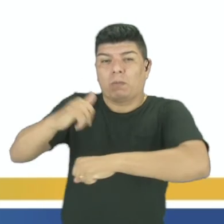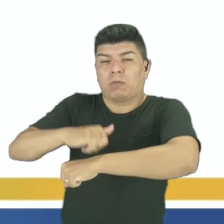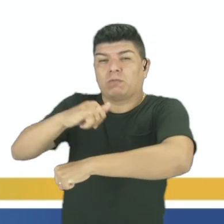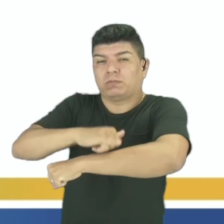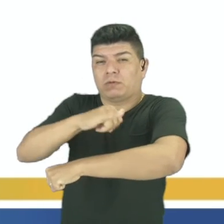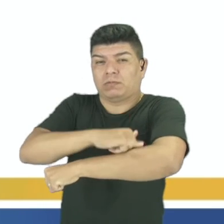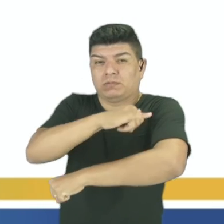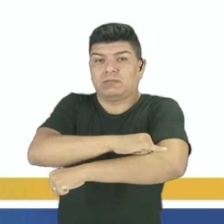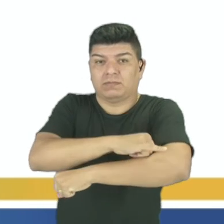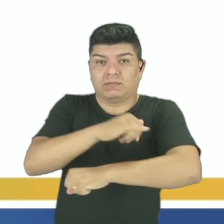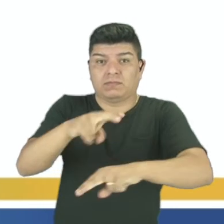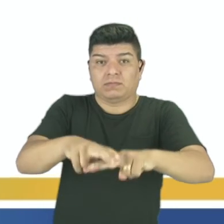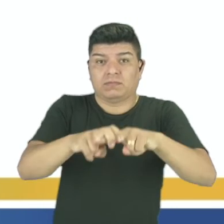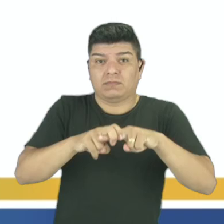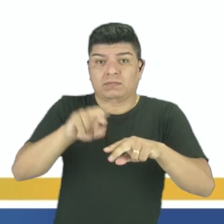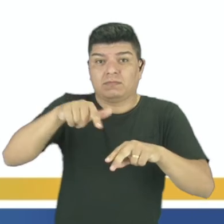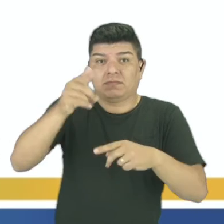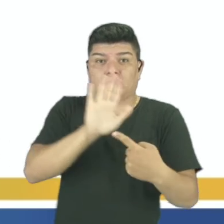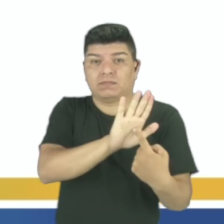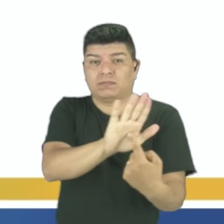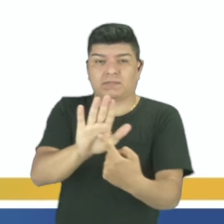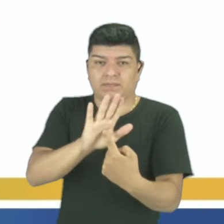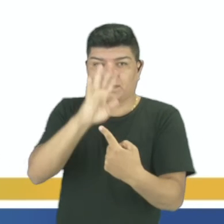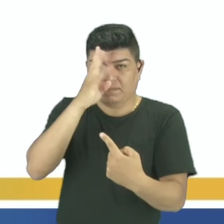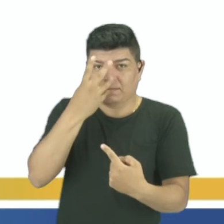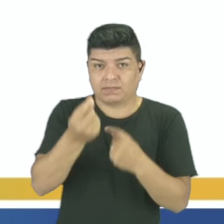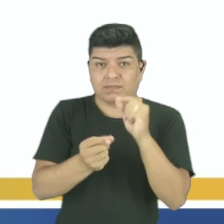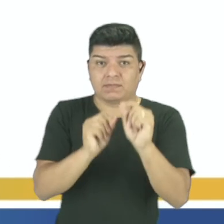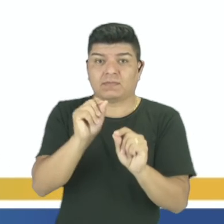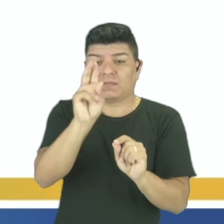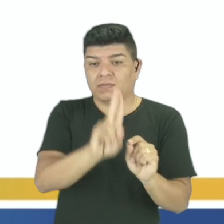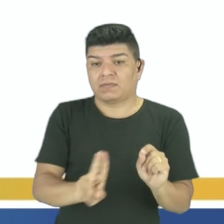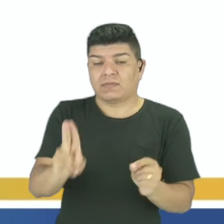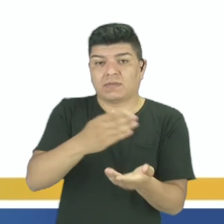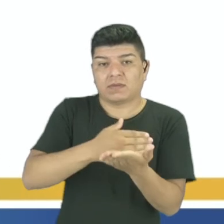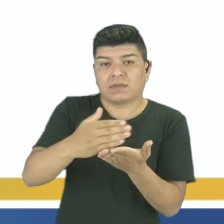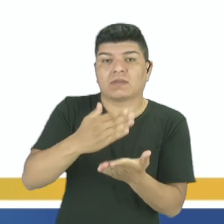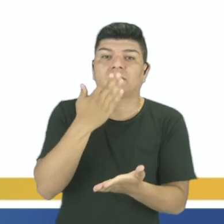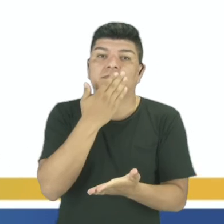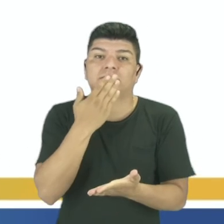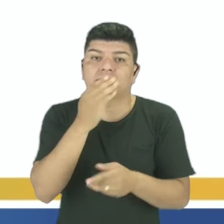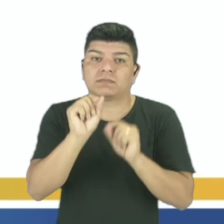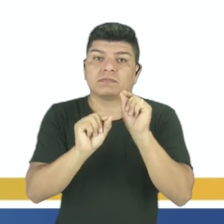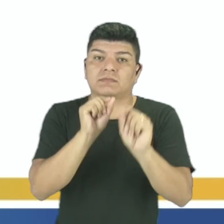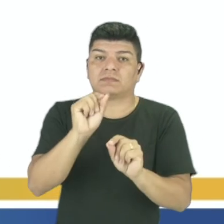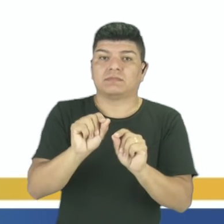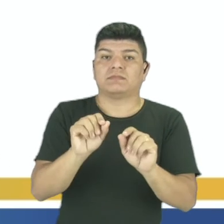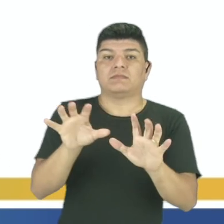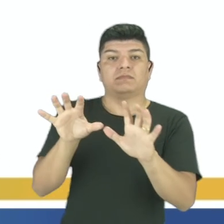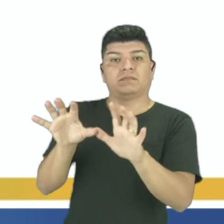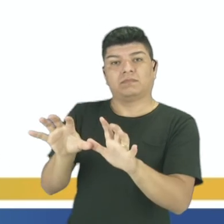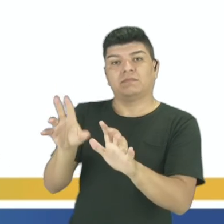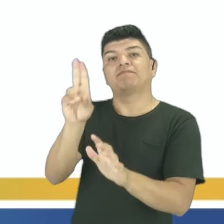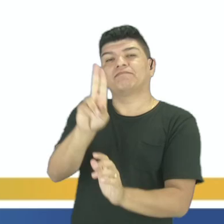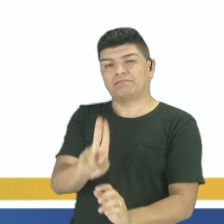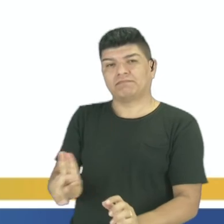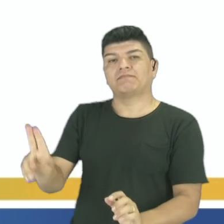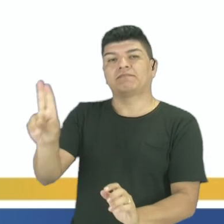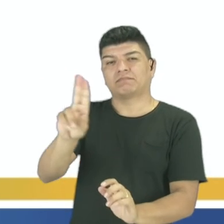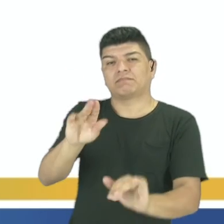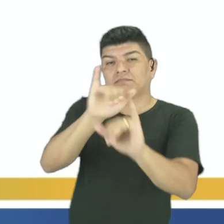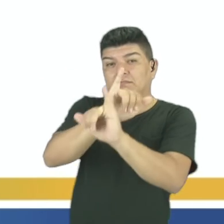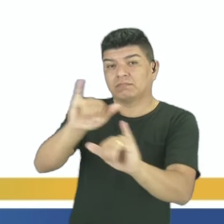obesidade. Para depois apresentar a solução, comece a usar o adoçante. Tal recurso é muito utilizado